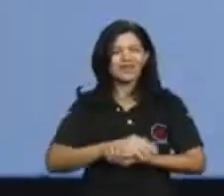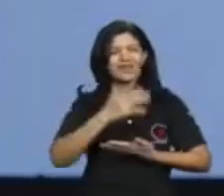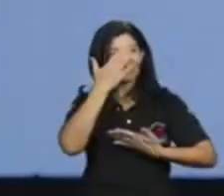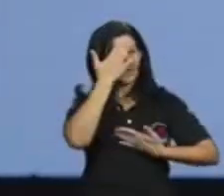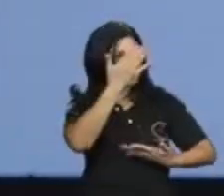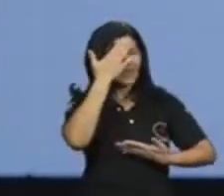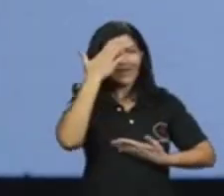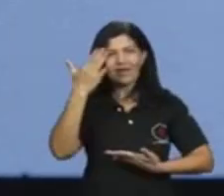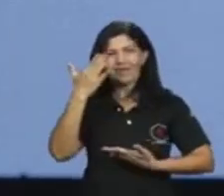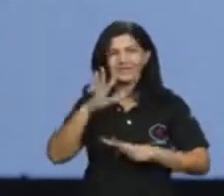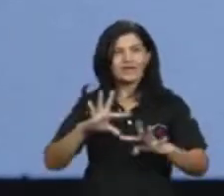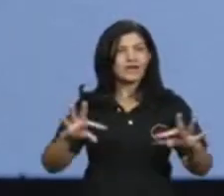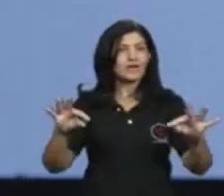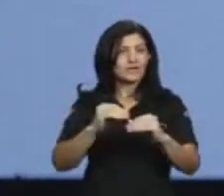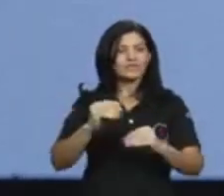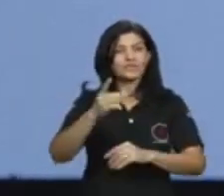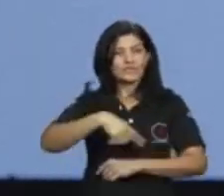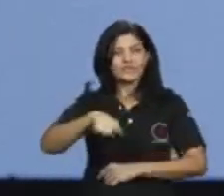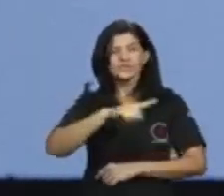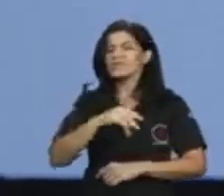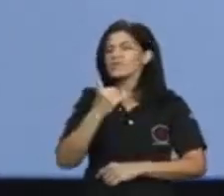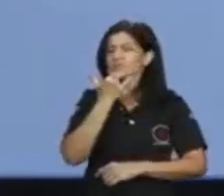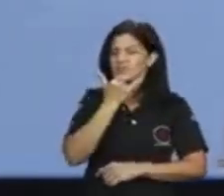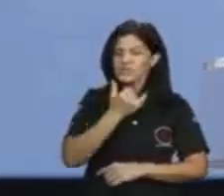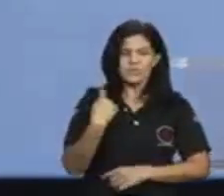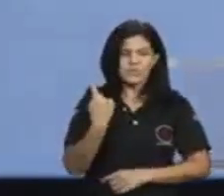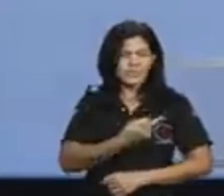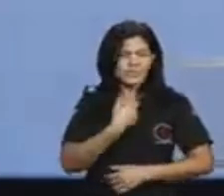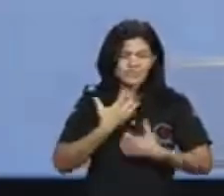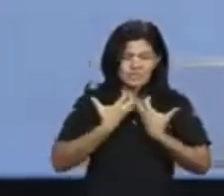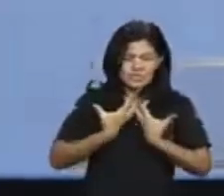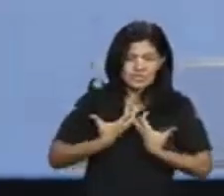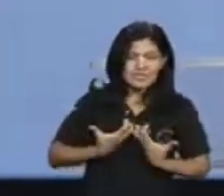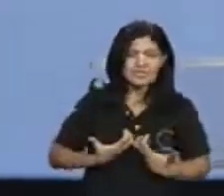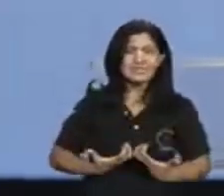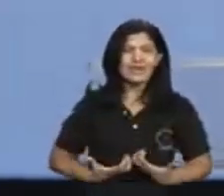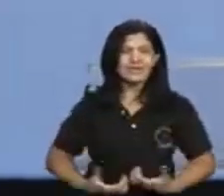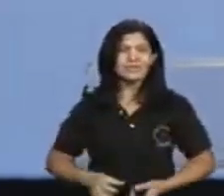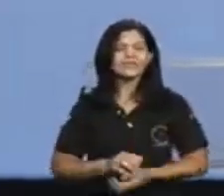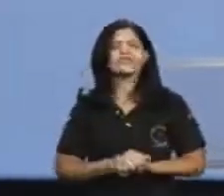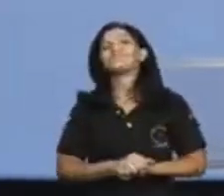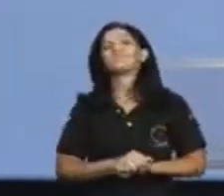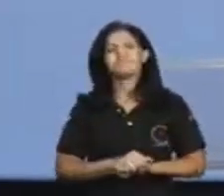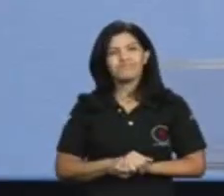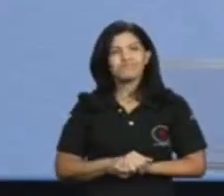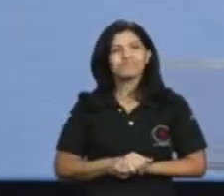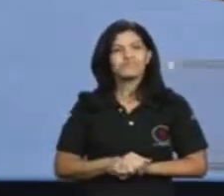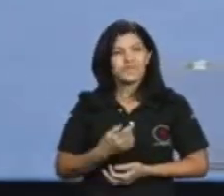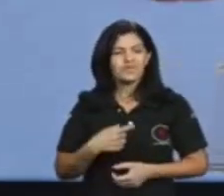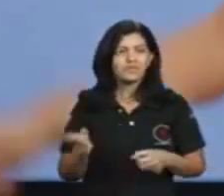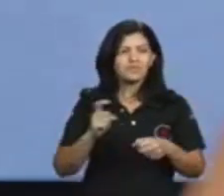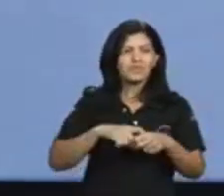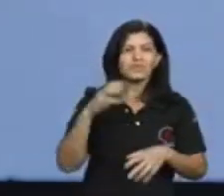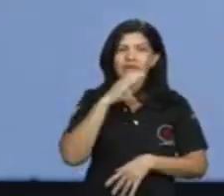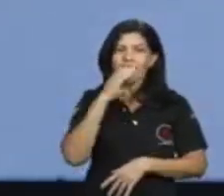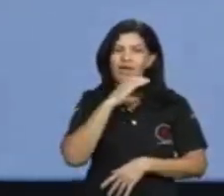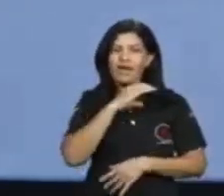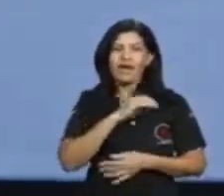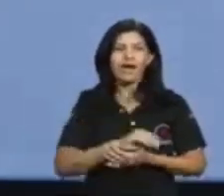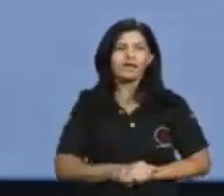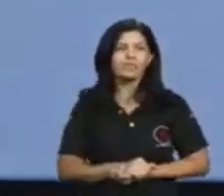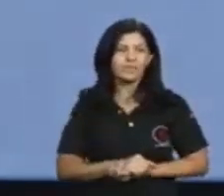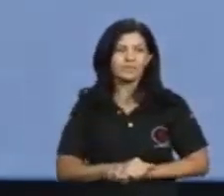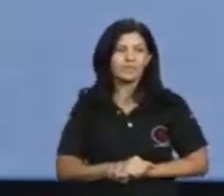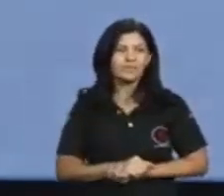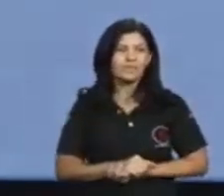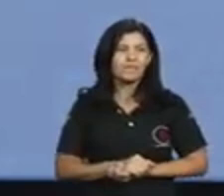Desculpa, nós estamos muito exaustas, estamos muito cansadas. Vamos sair correndo agora para o hotel para a gente poder